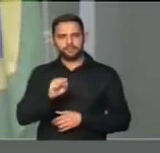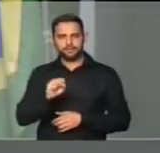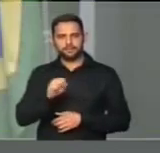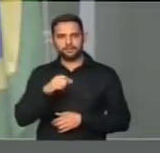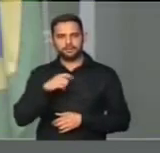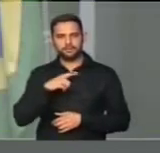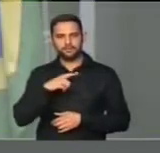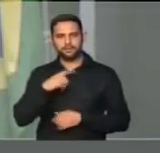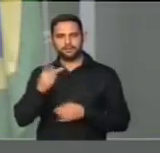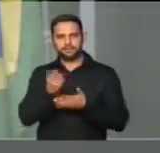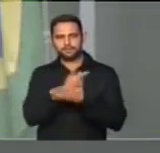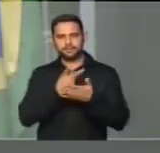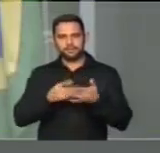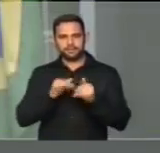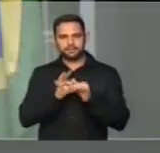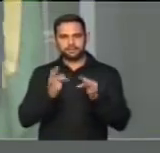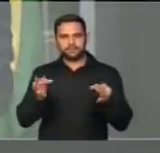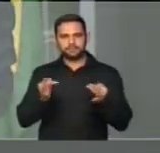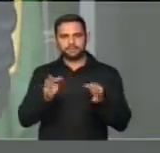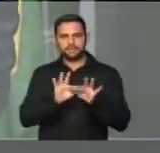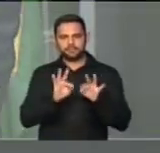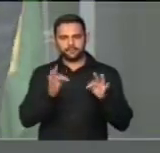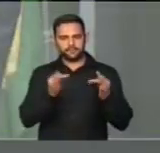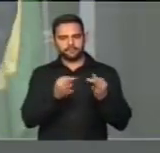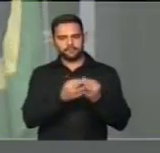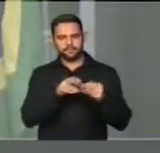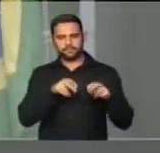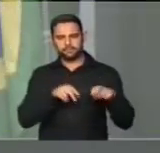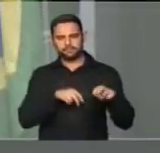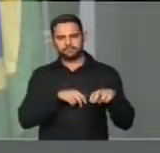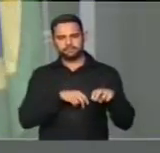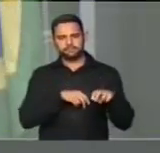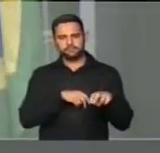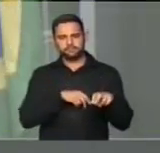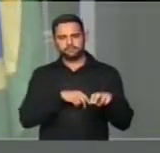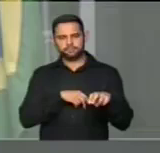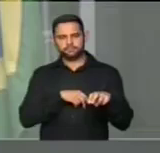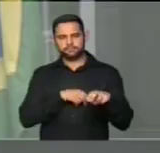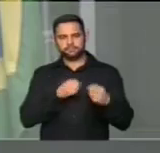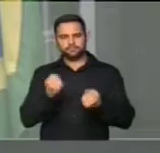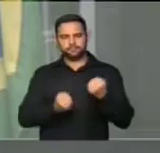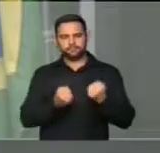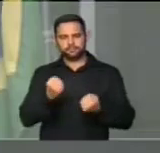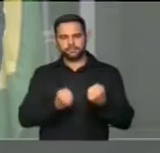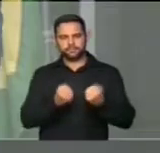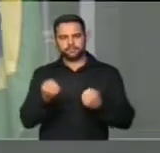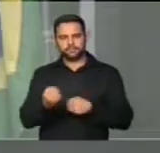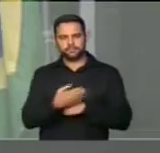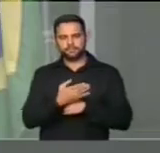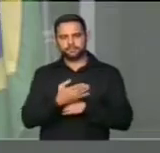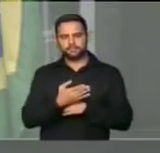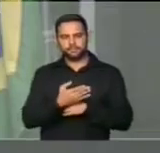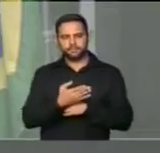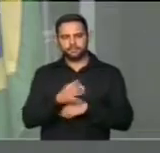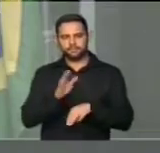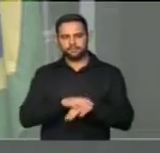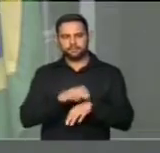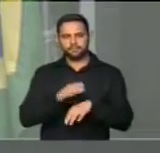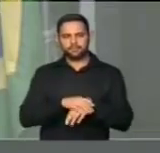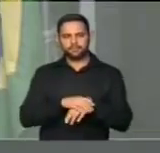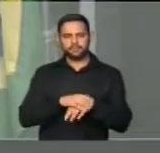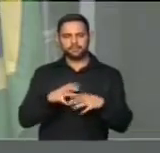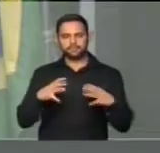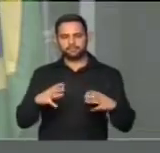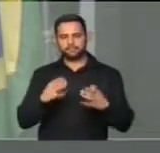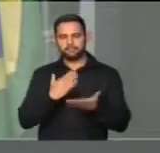imagens eram simples. Era uma família andando numa caminhonete nova, com muitas